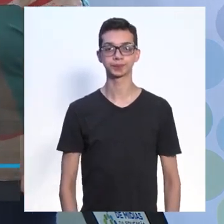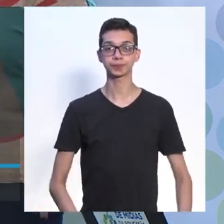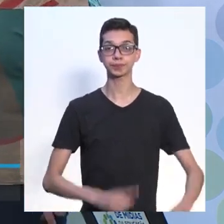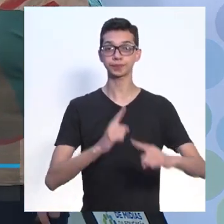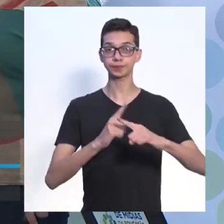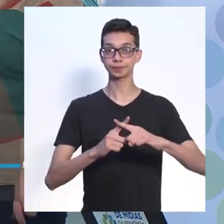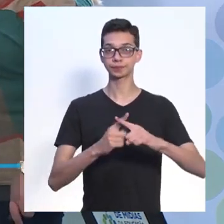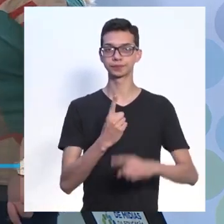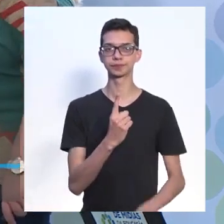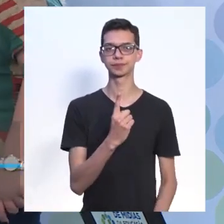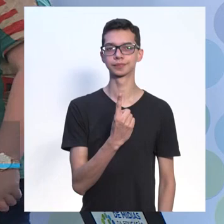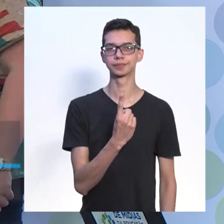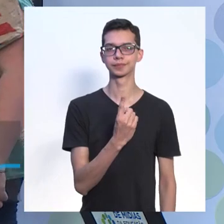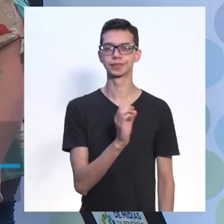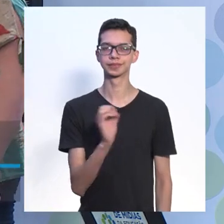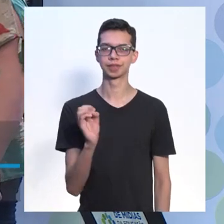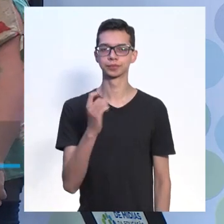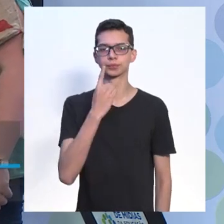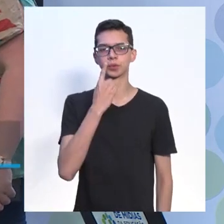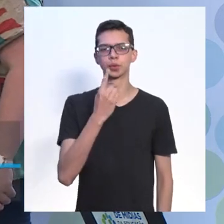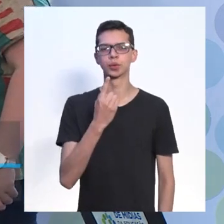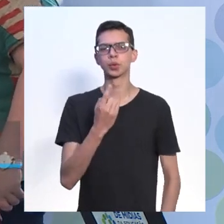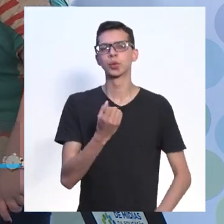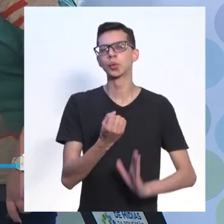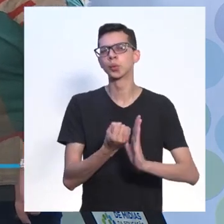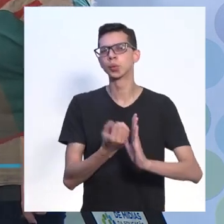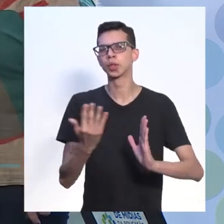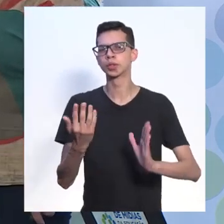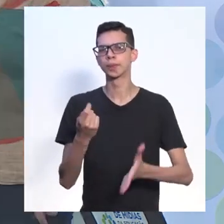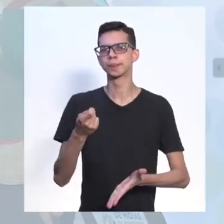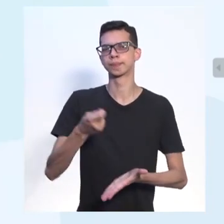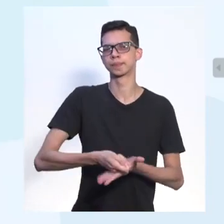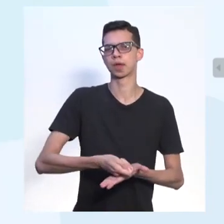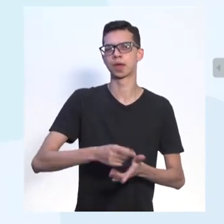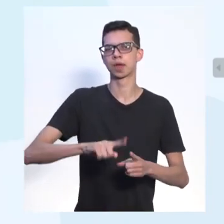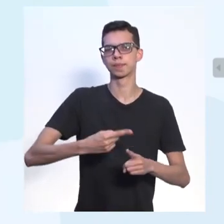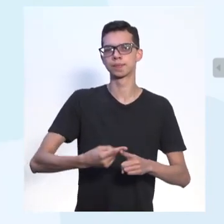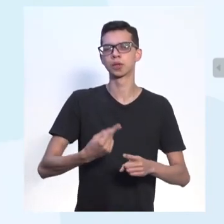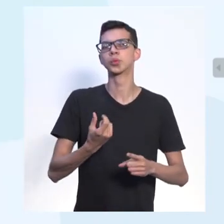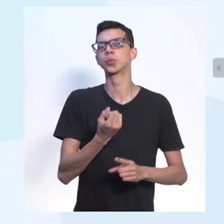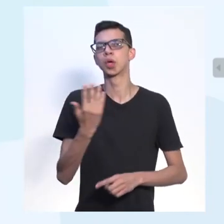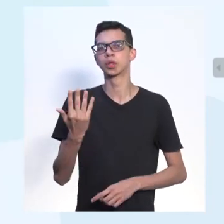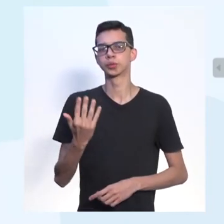100. Olha quanto que a gente vai pagar mais. R$